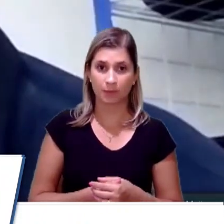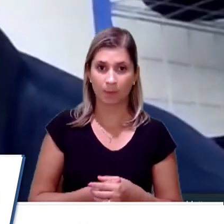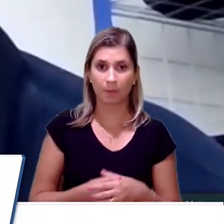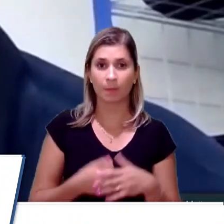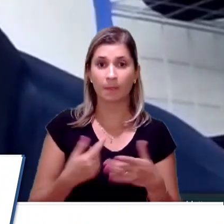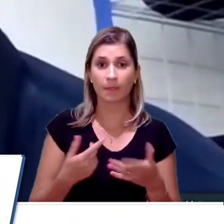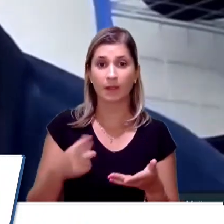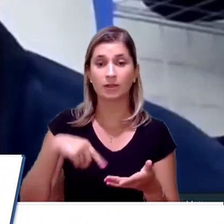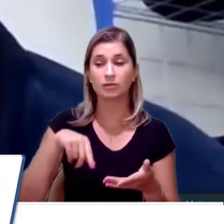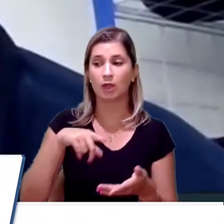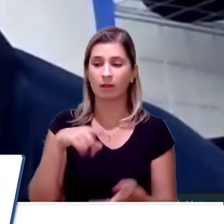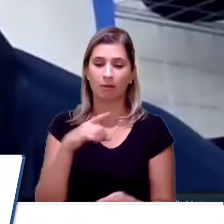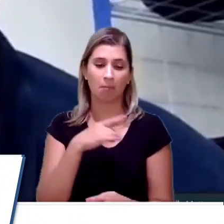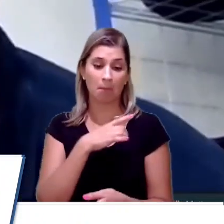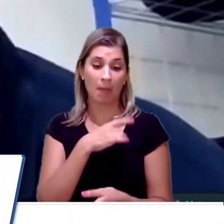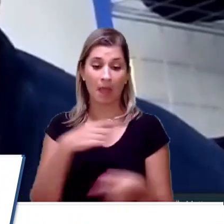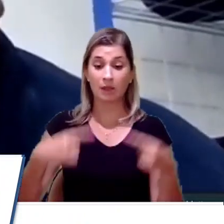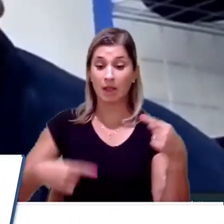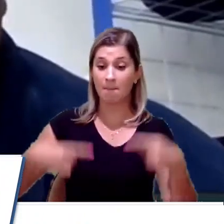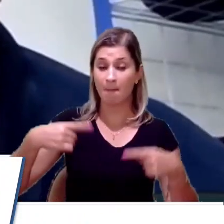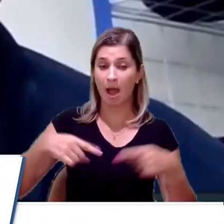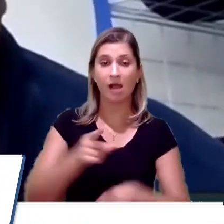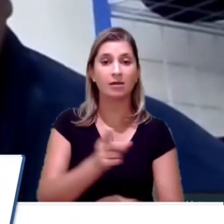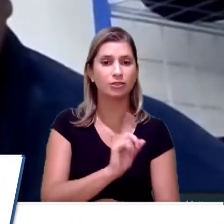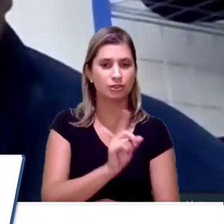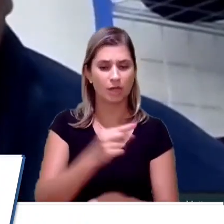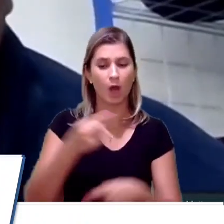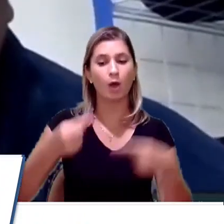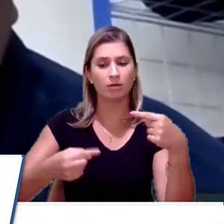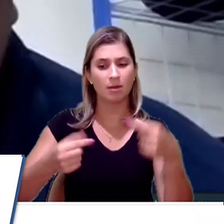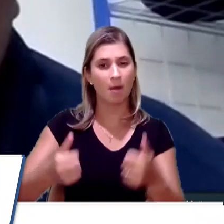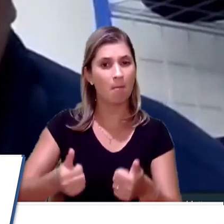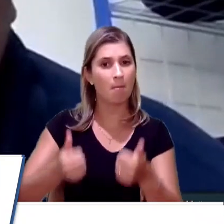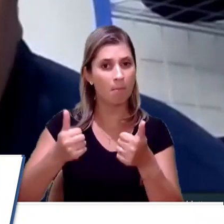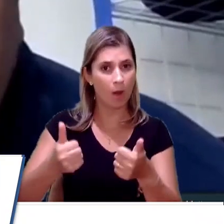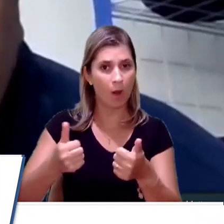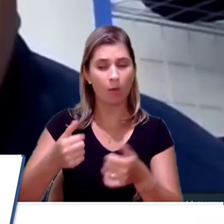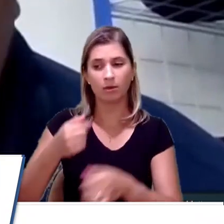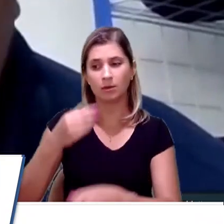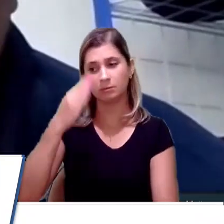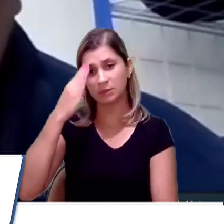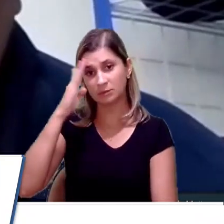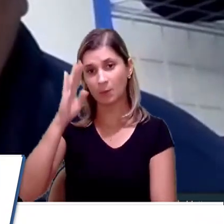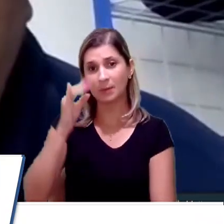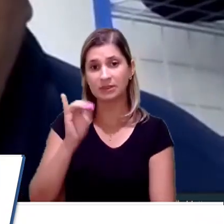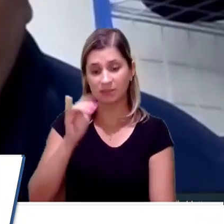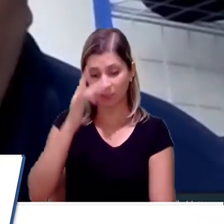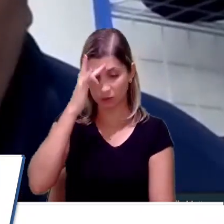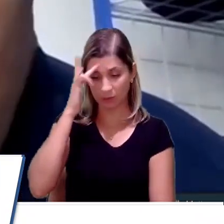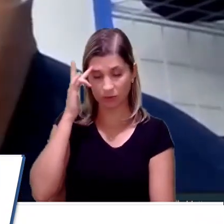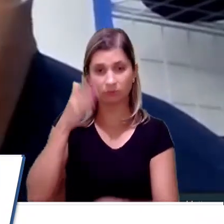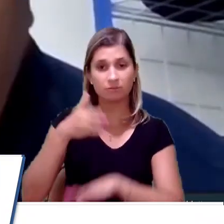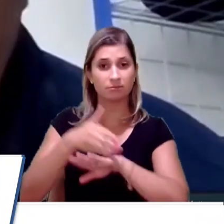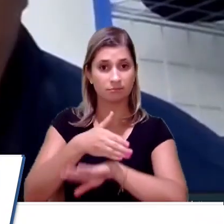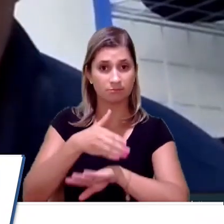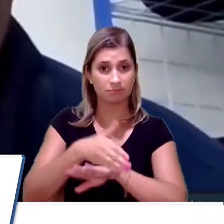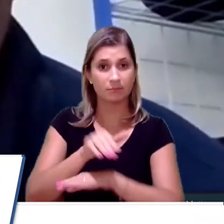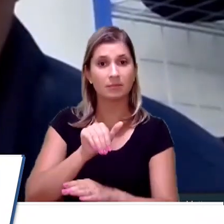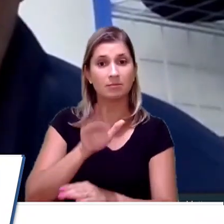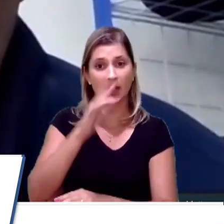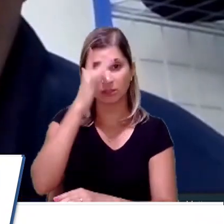medo do debate, não. O debate é salutar, principalmente quando pessoas participam. Quanto mais usuários